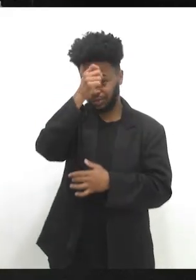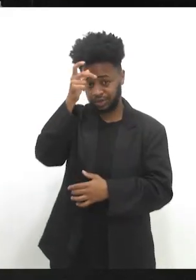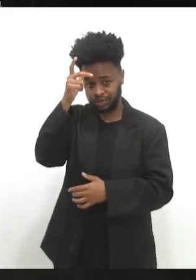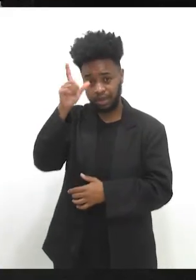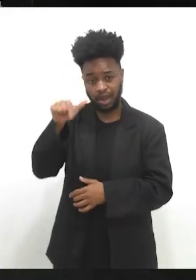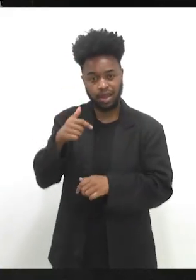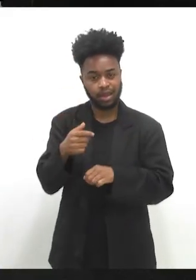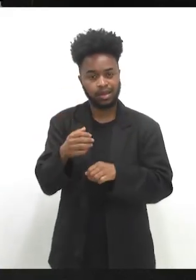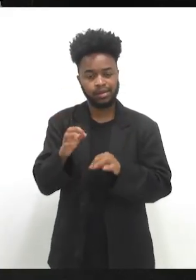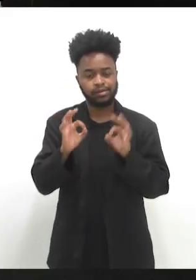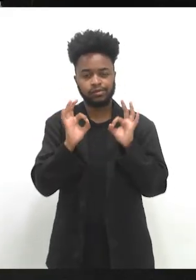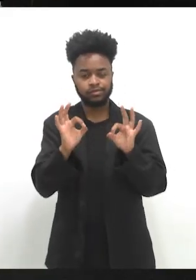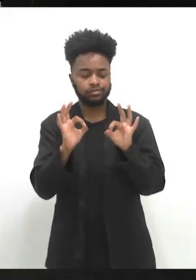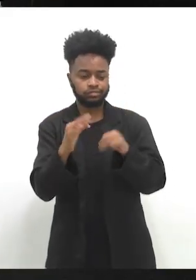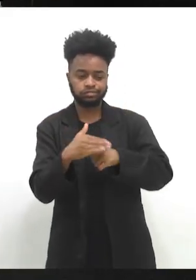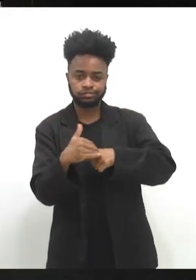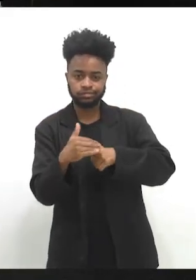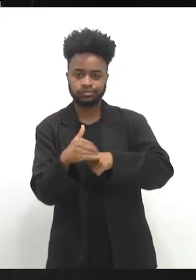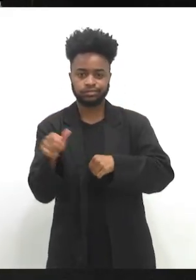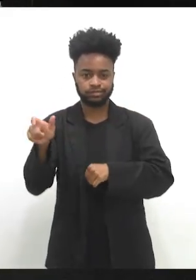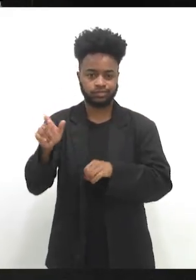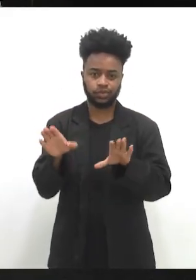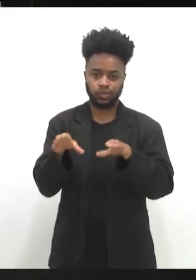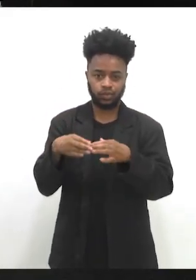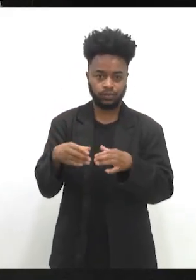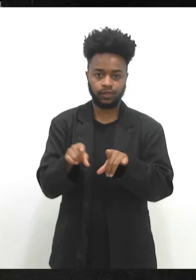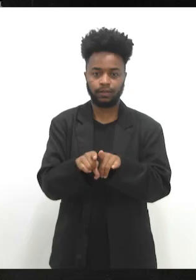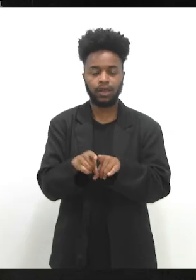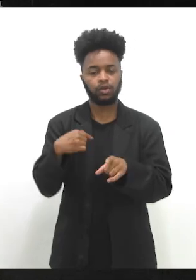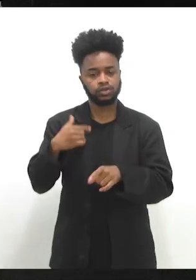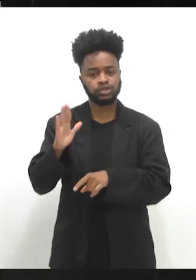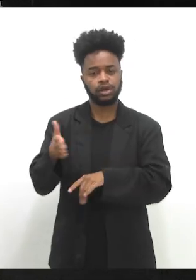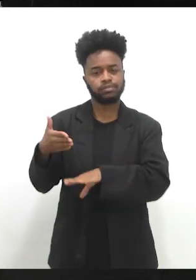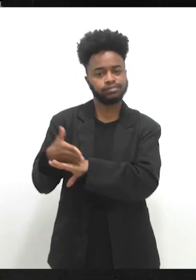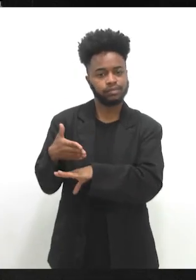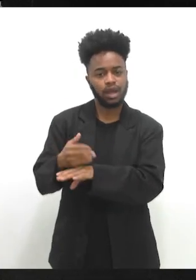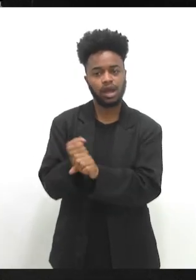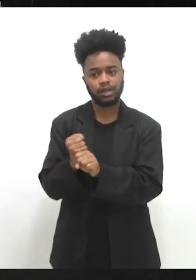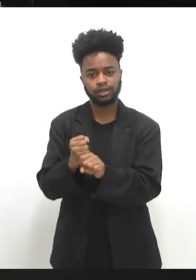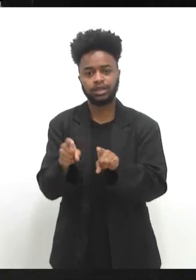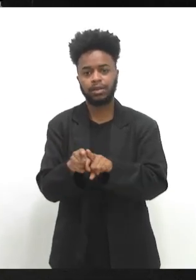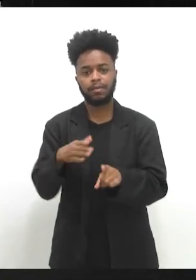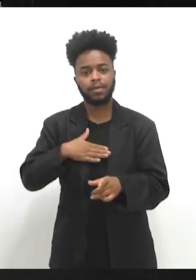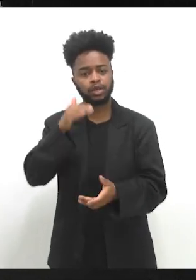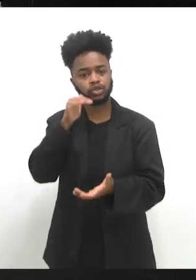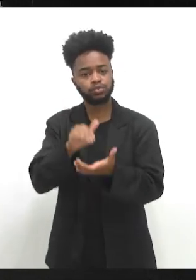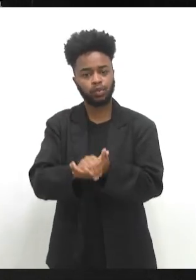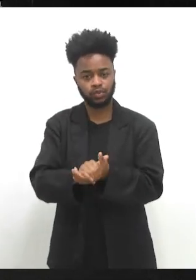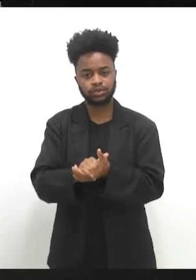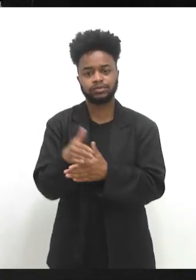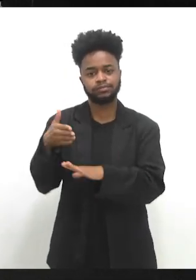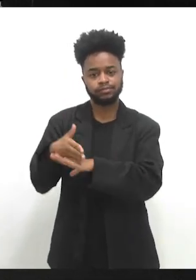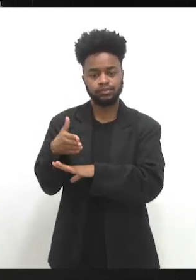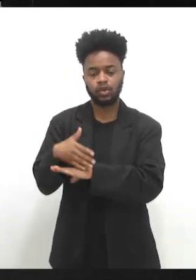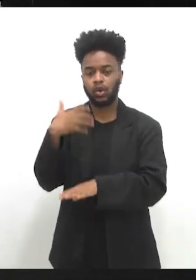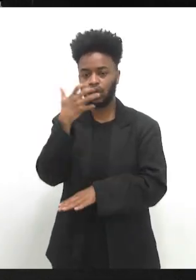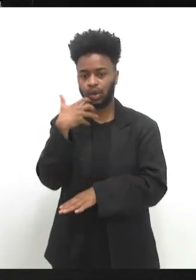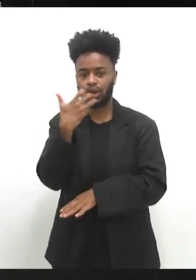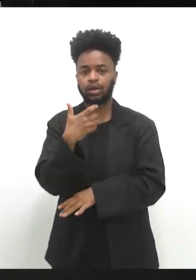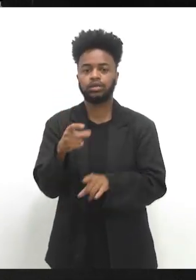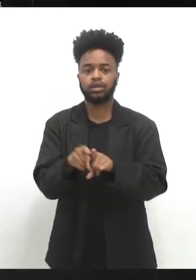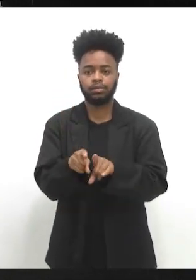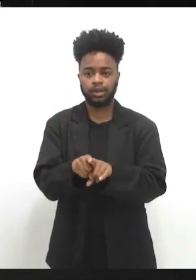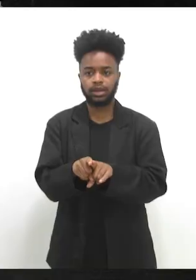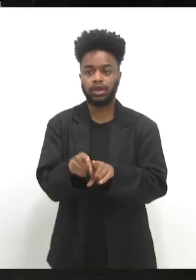né? Não tem como a gente dizer que não é, né? Eu já frequento há muitos anos lá também. Já frequento há muitos anos, né? Minha esposa também faz parte do coro. E é solista